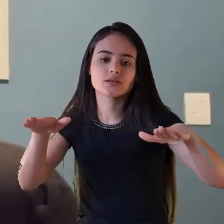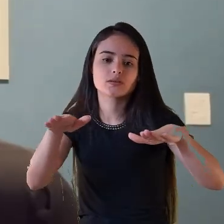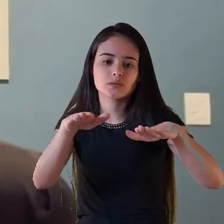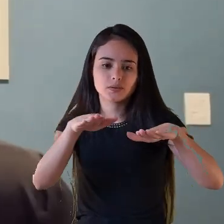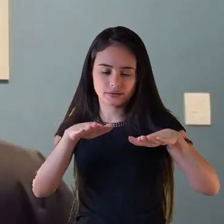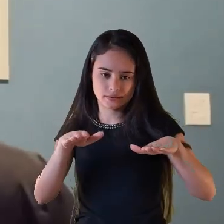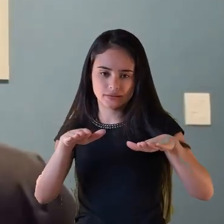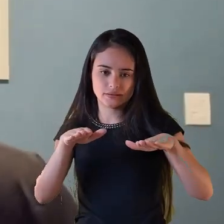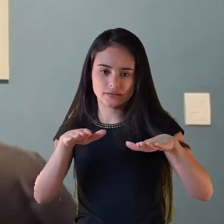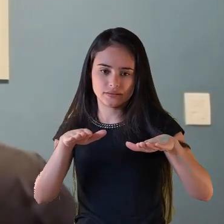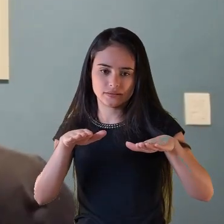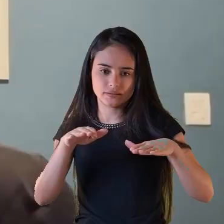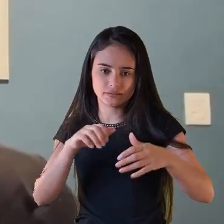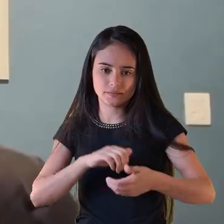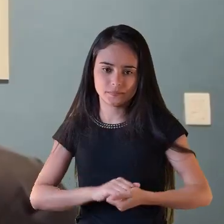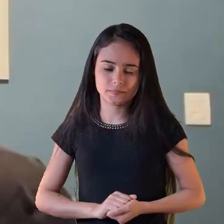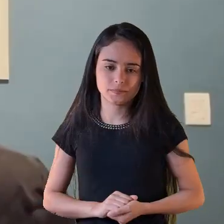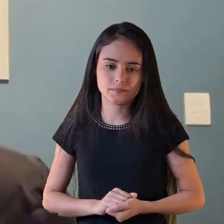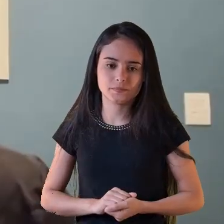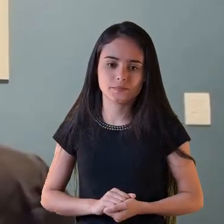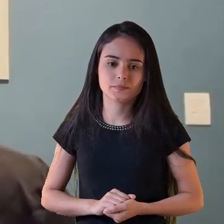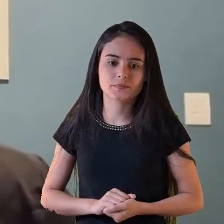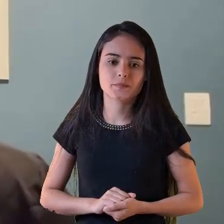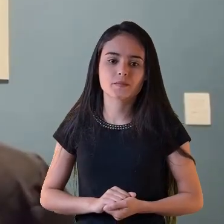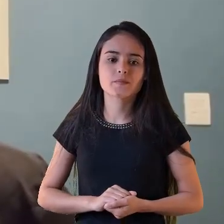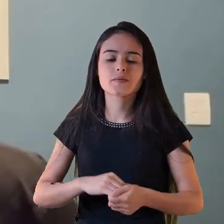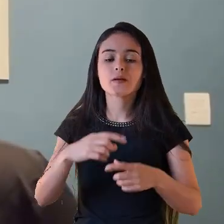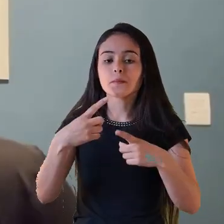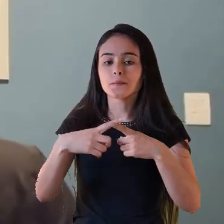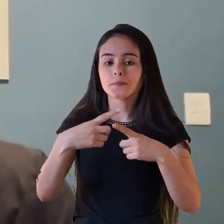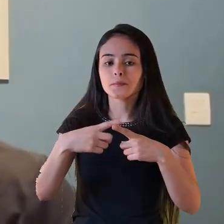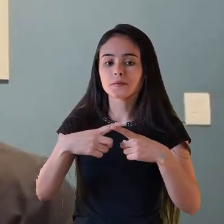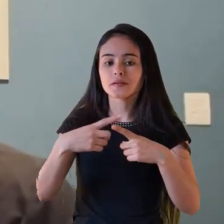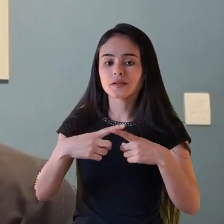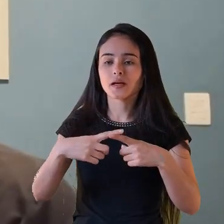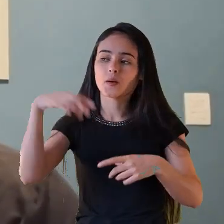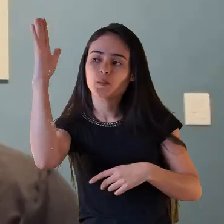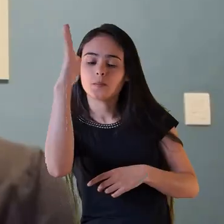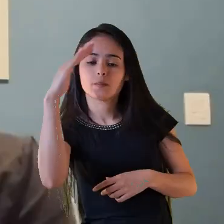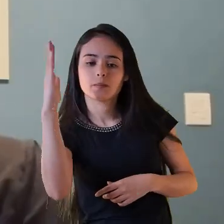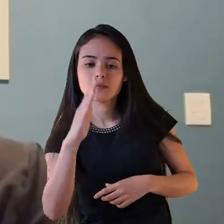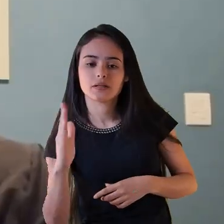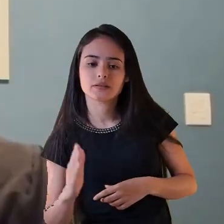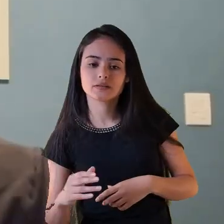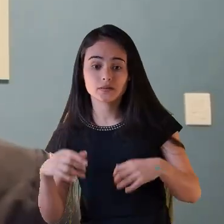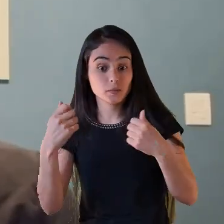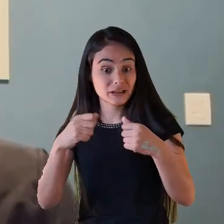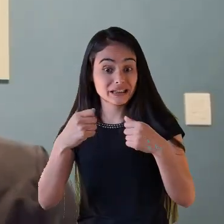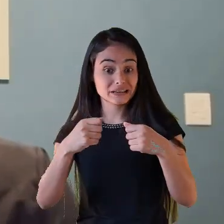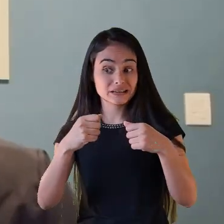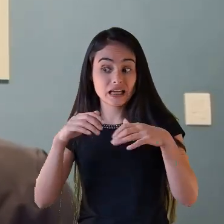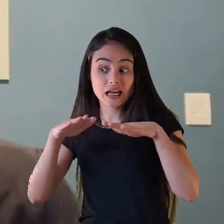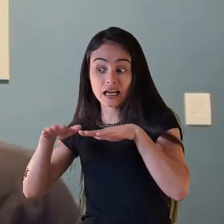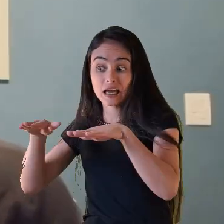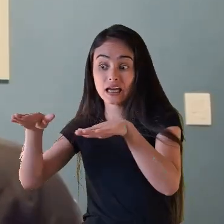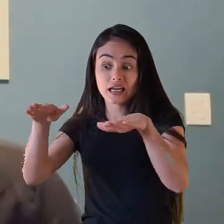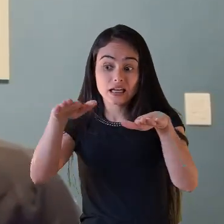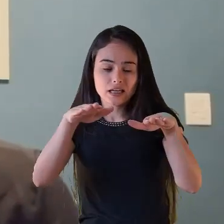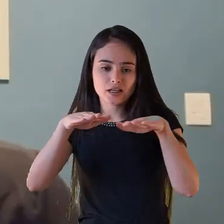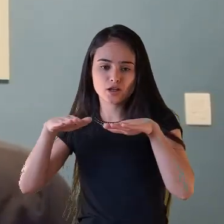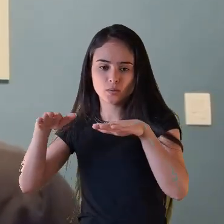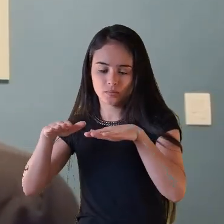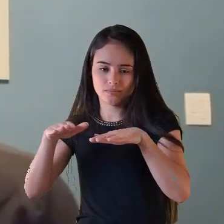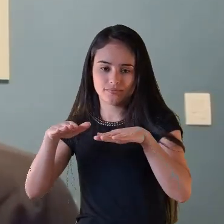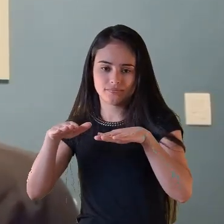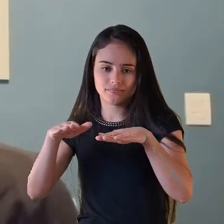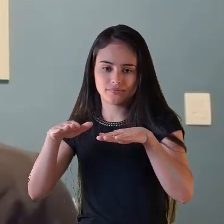de incluir, é uma tentativa de fazer com que esse país seja um país de fato igual, que ele ofereça oportunidades iguais